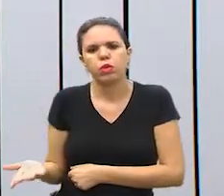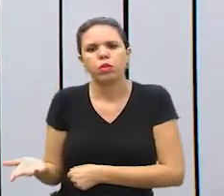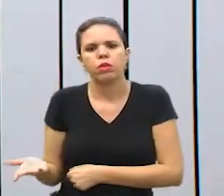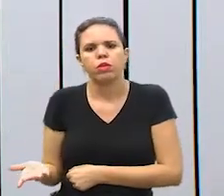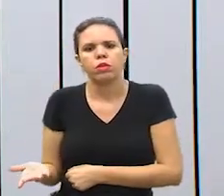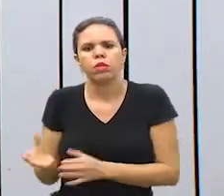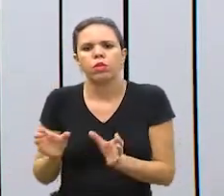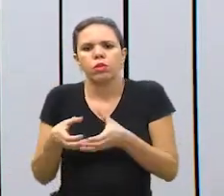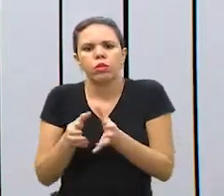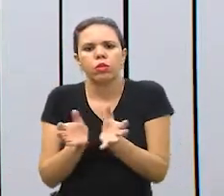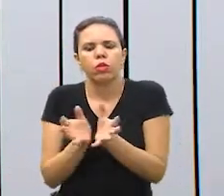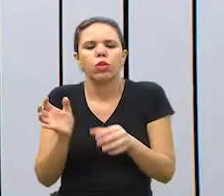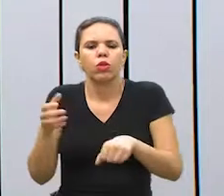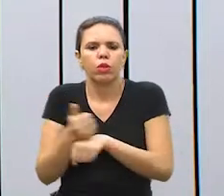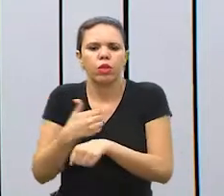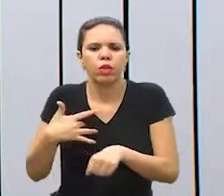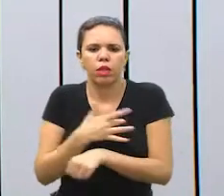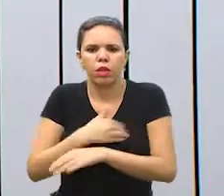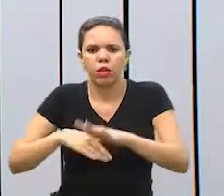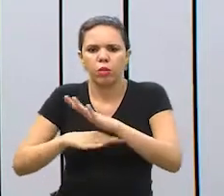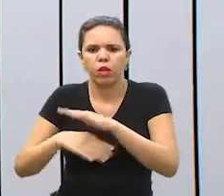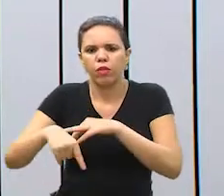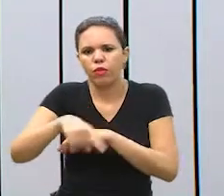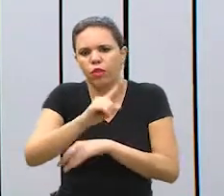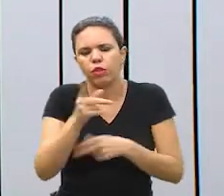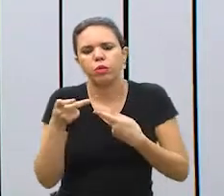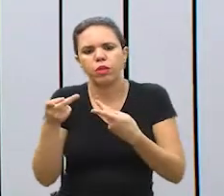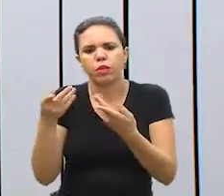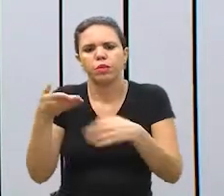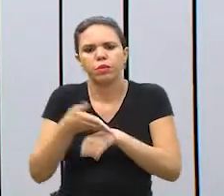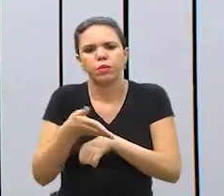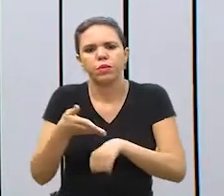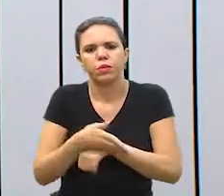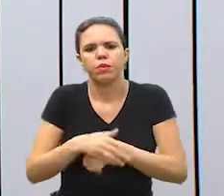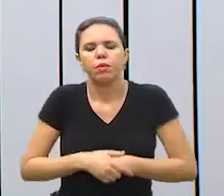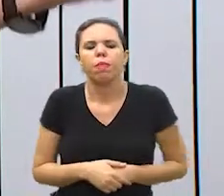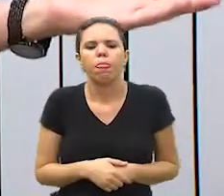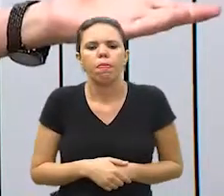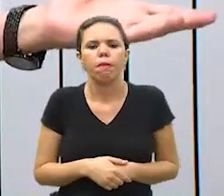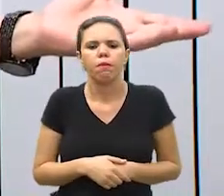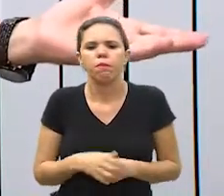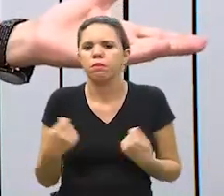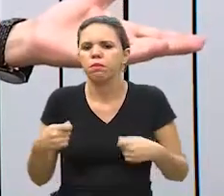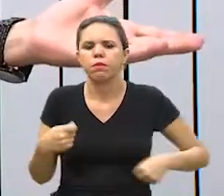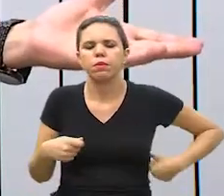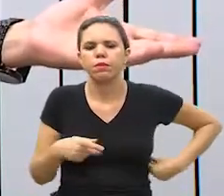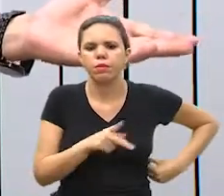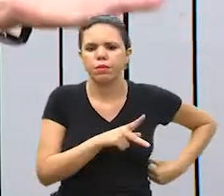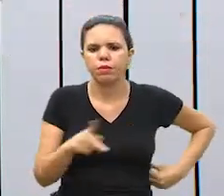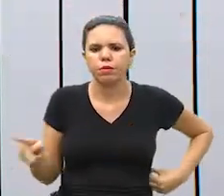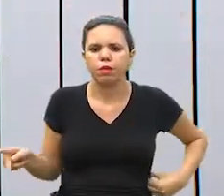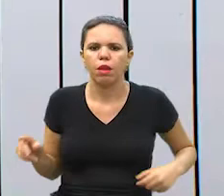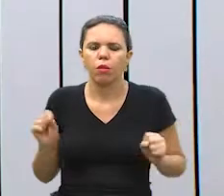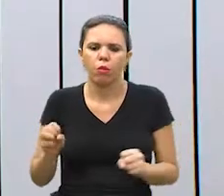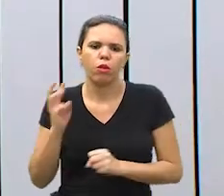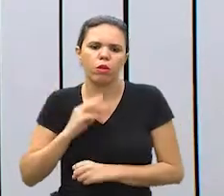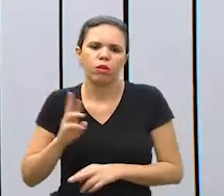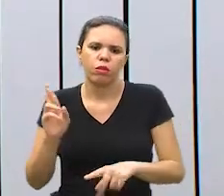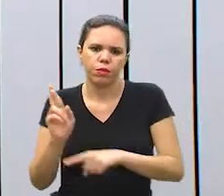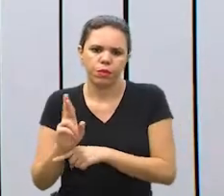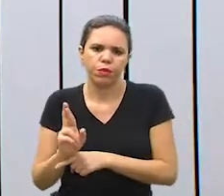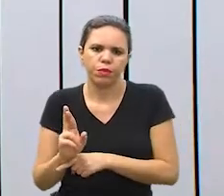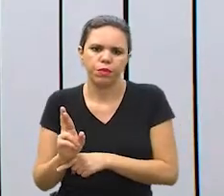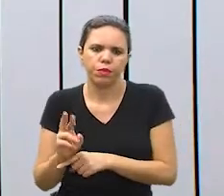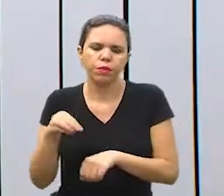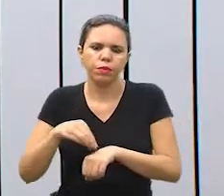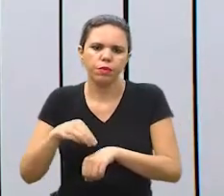a Comissão de Saúde da Câmara foi convidada para participar, não precisa ser o presidente, viu, Cecílio? Pode ser um representante,